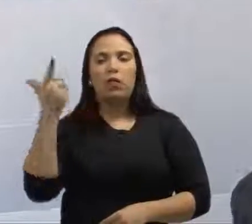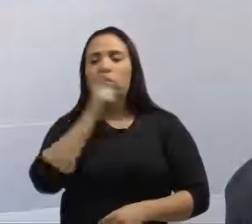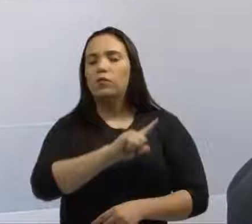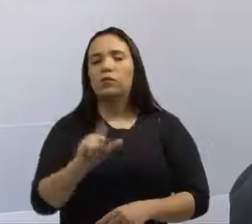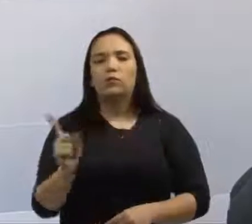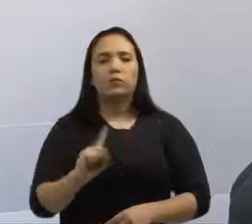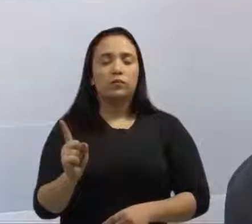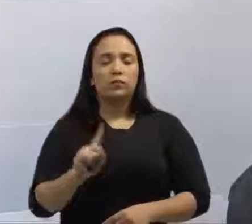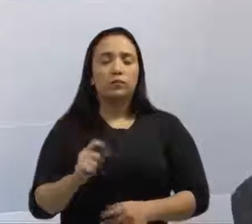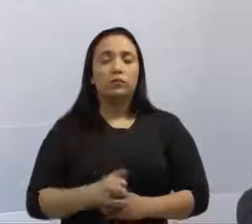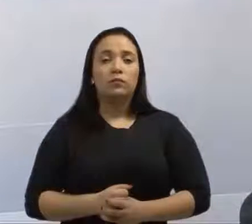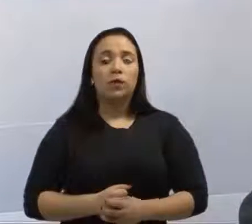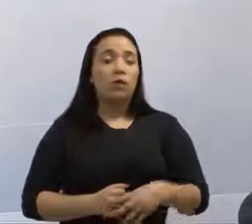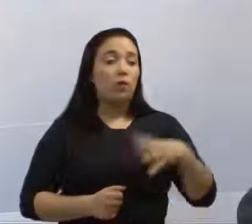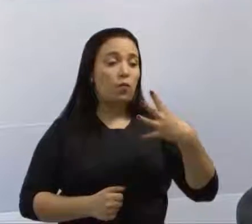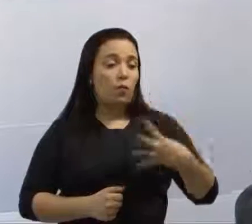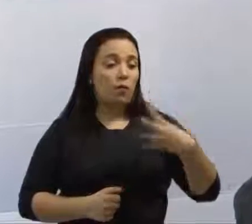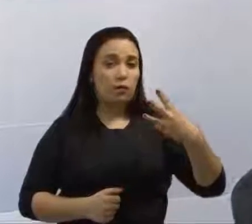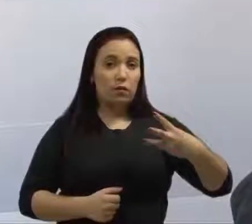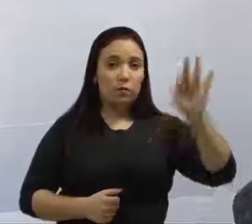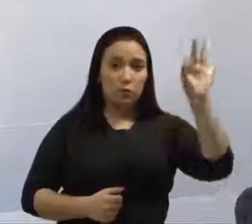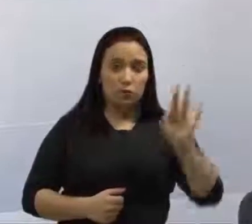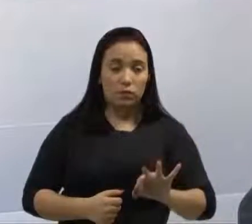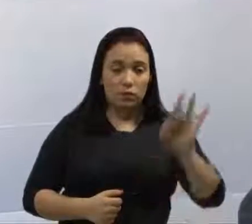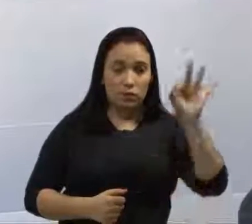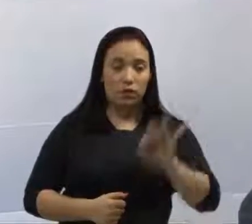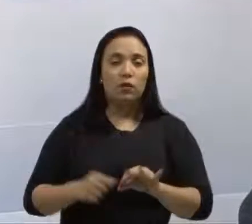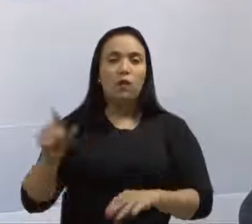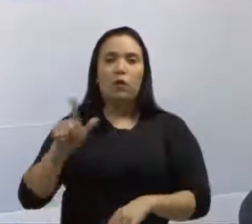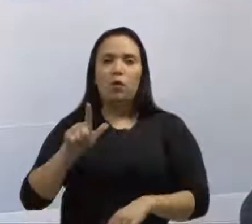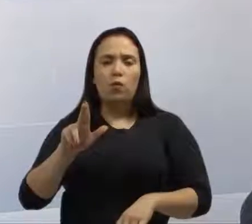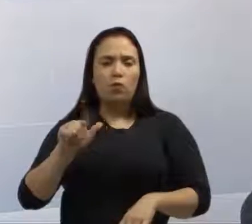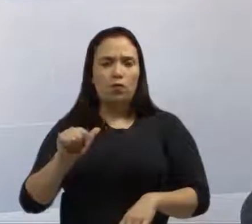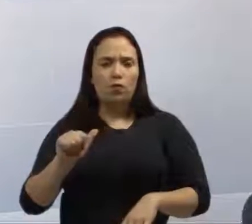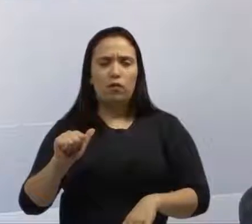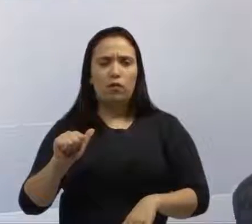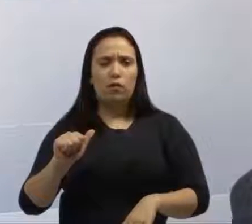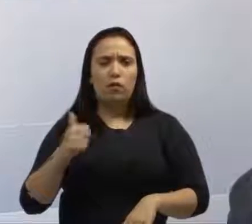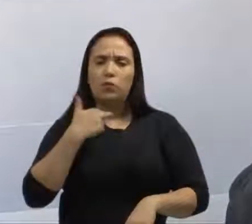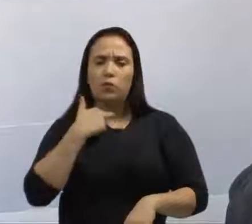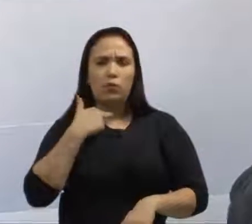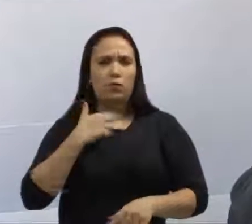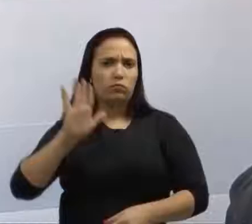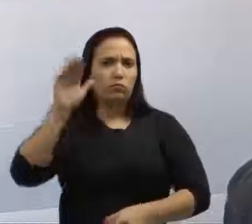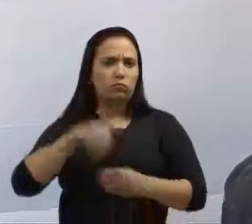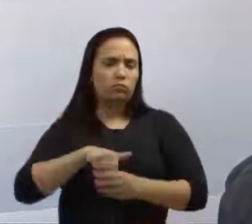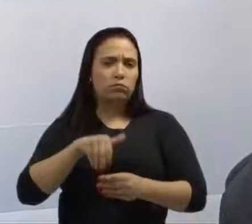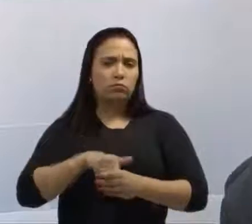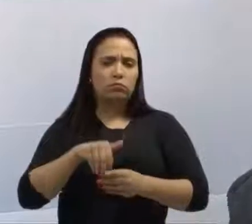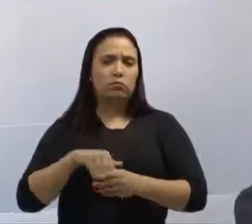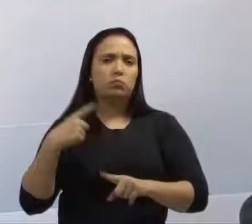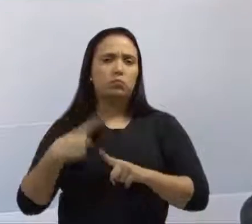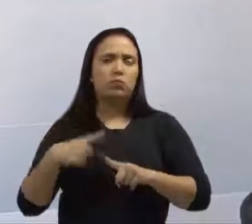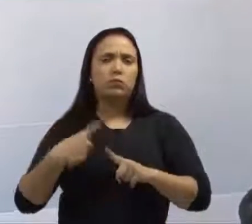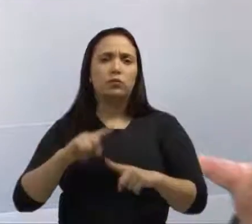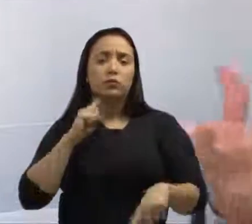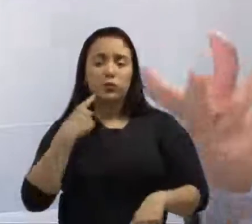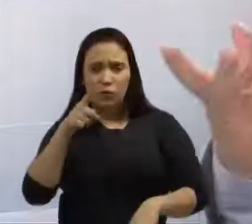semelhante, 52,5%. Já para 43% dos entrevistados, Lula não deveria poder